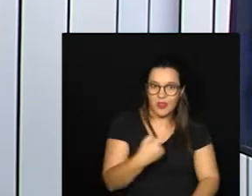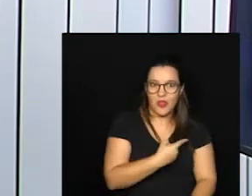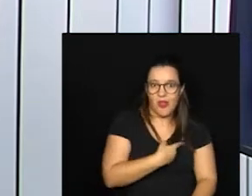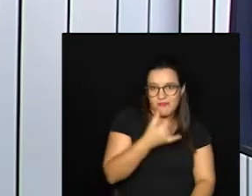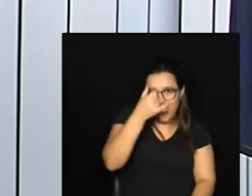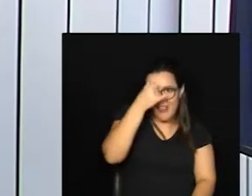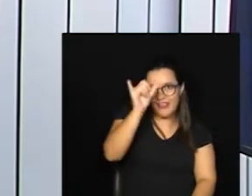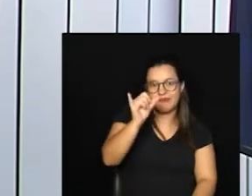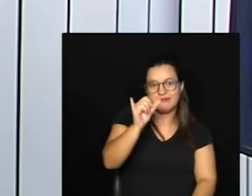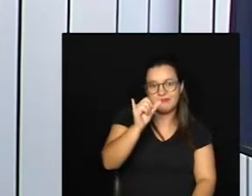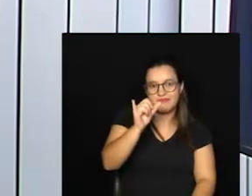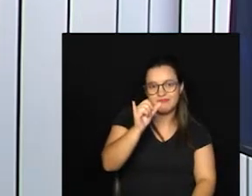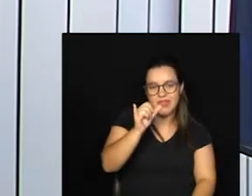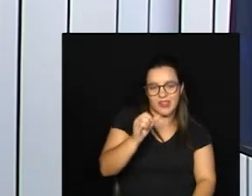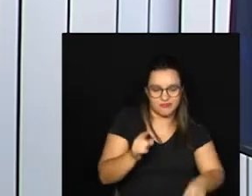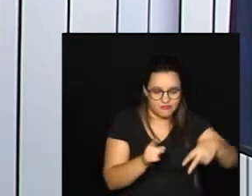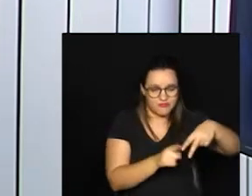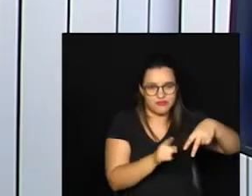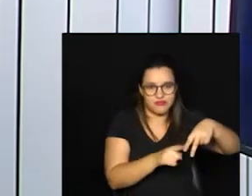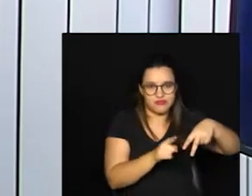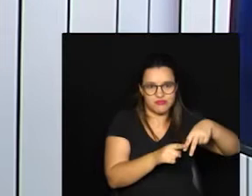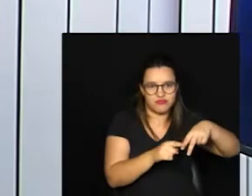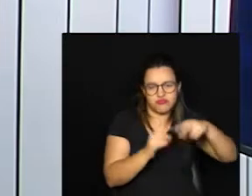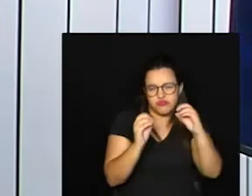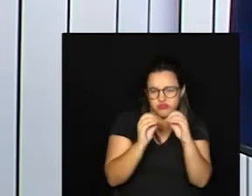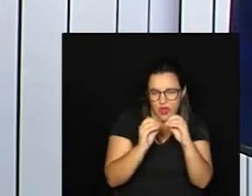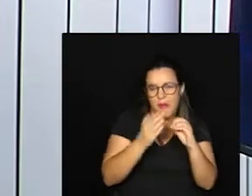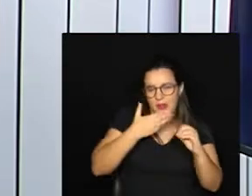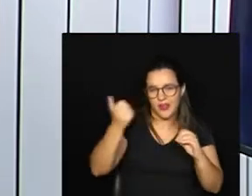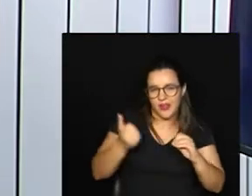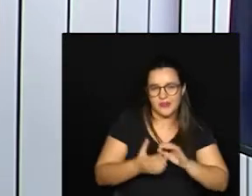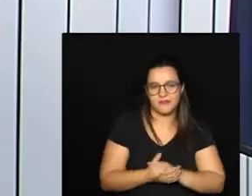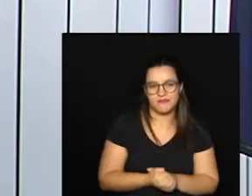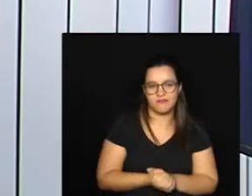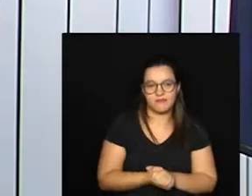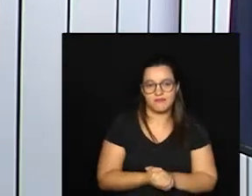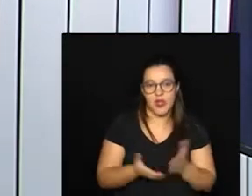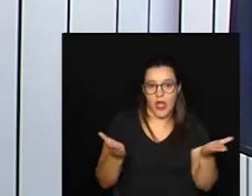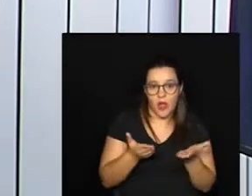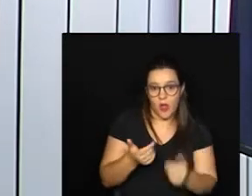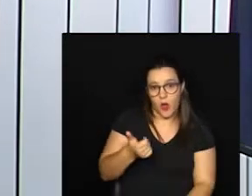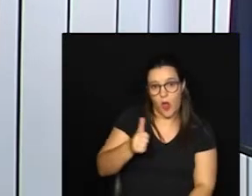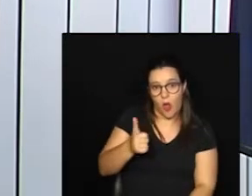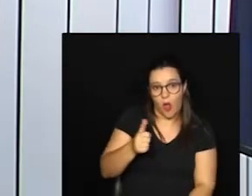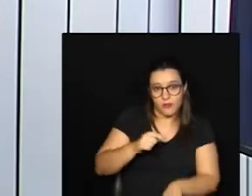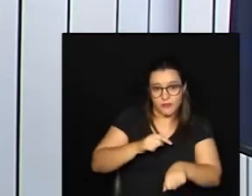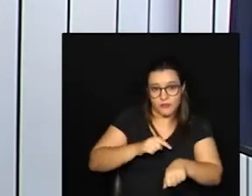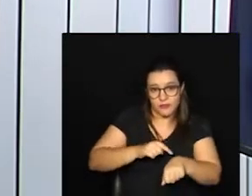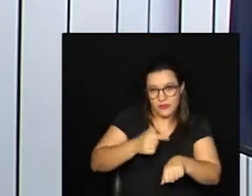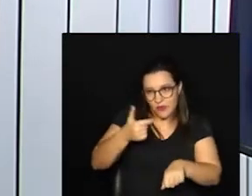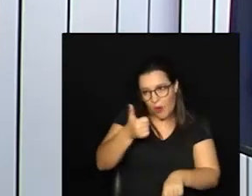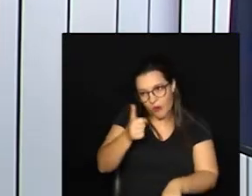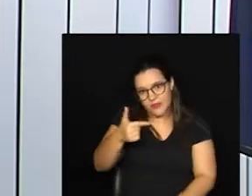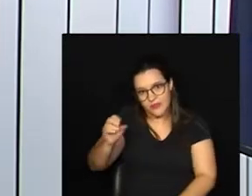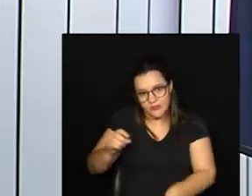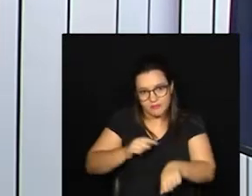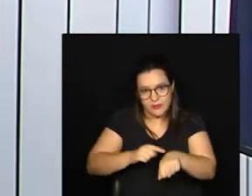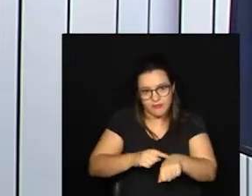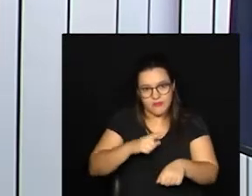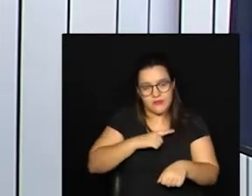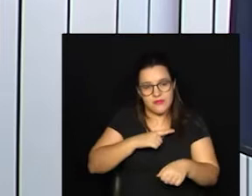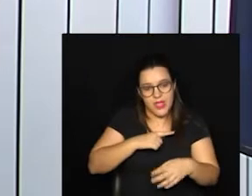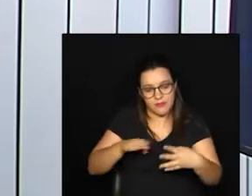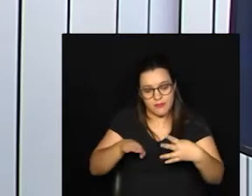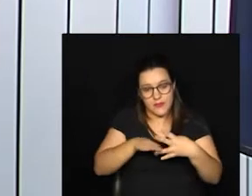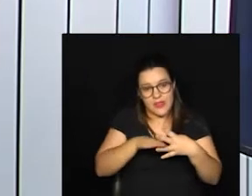essa doença erradicada no município, tá certo? Vamos fazer o seguinte, 11 horas e 20 minutos, a gente vai fazer um rápido intervalo e